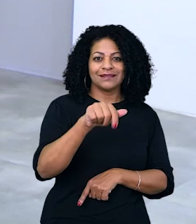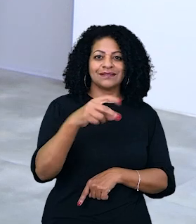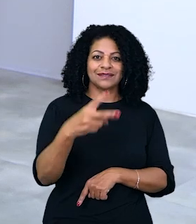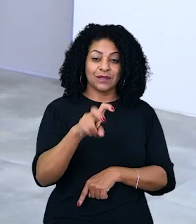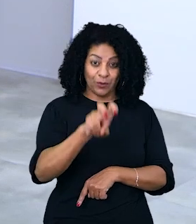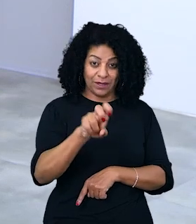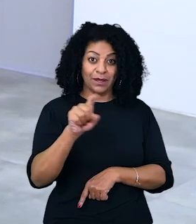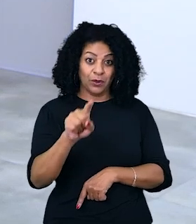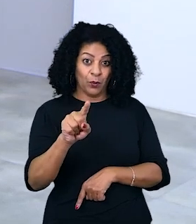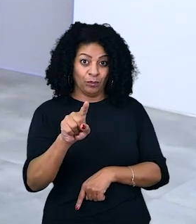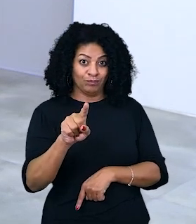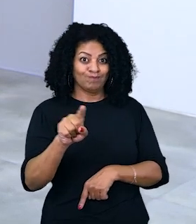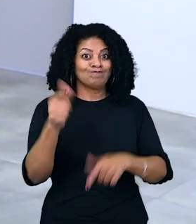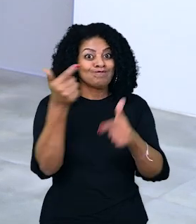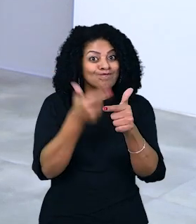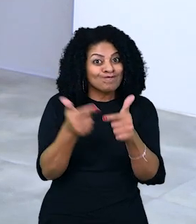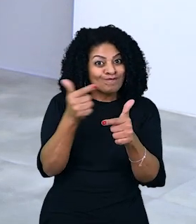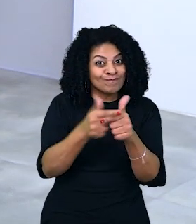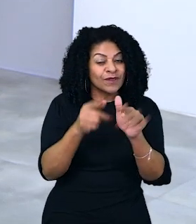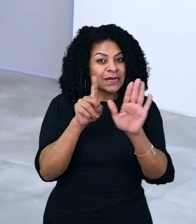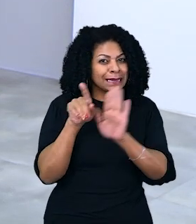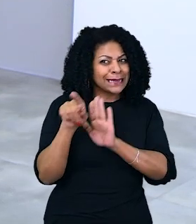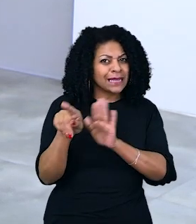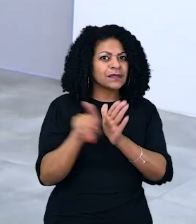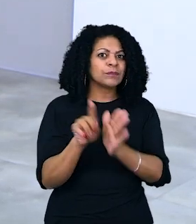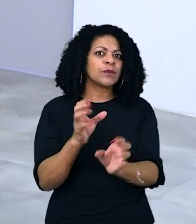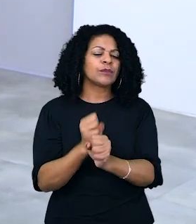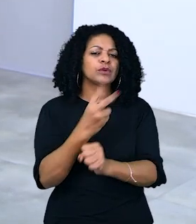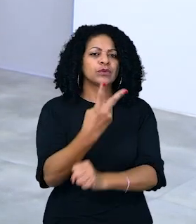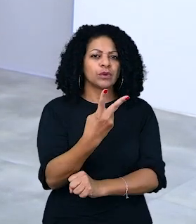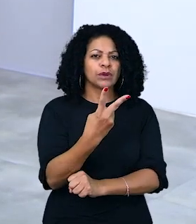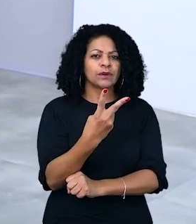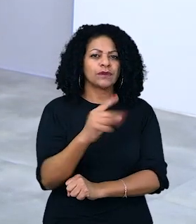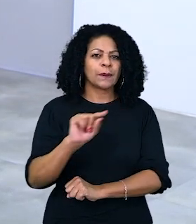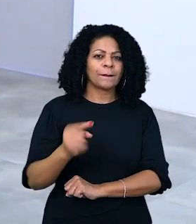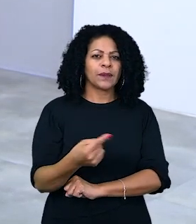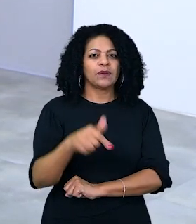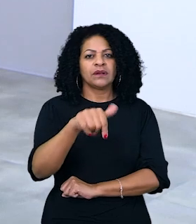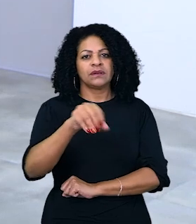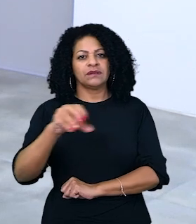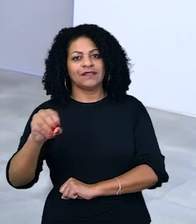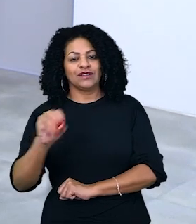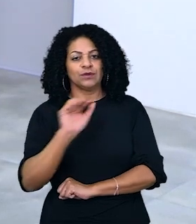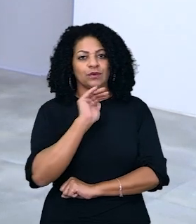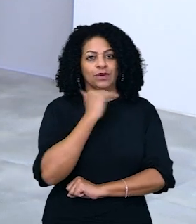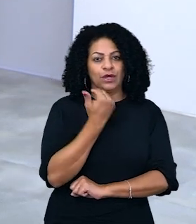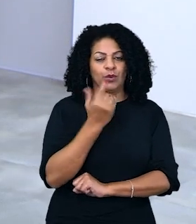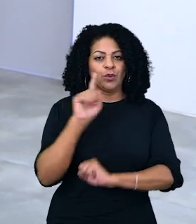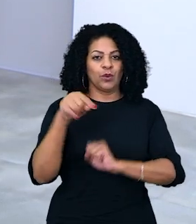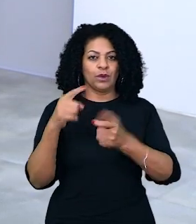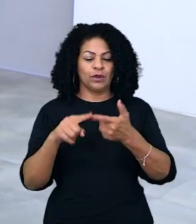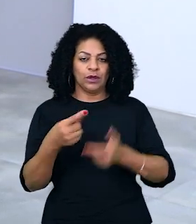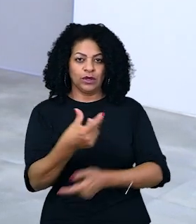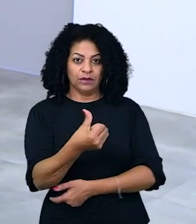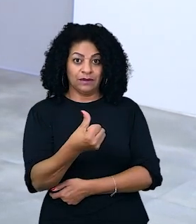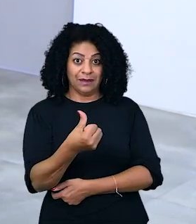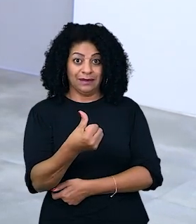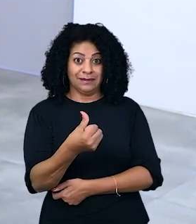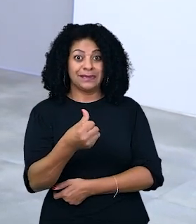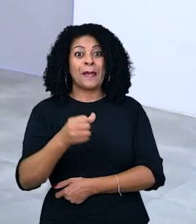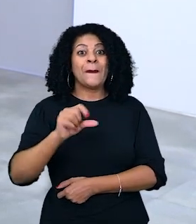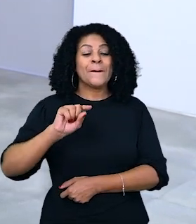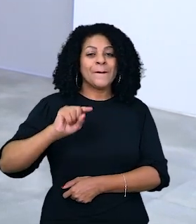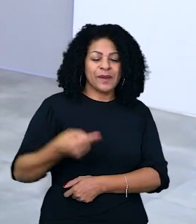732.751 casos. Desse total, 2.700 trabalhadores morreram e outros